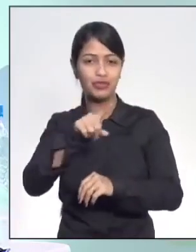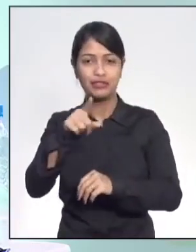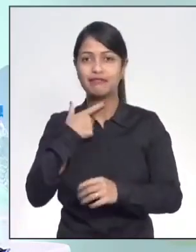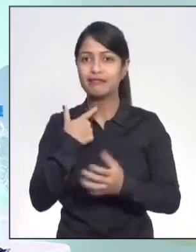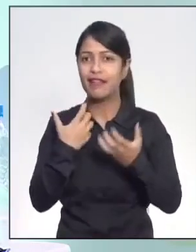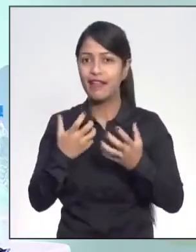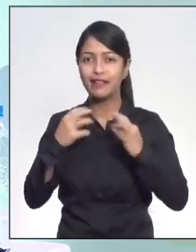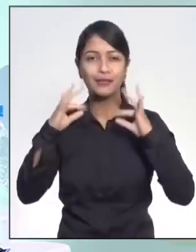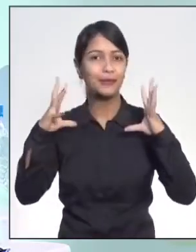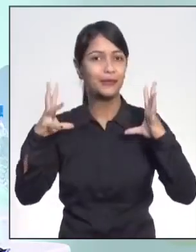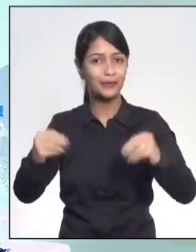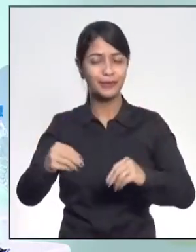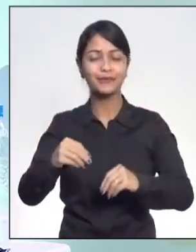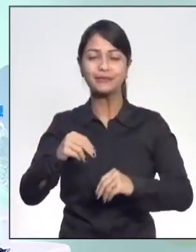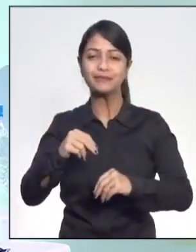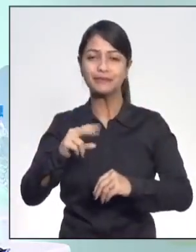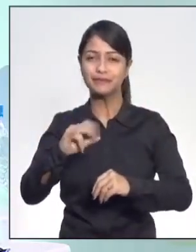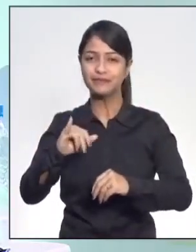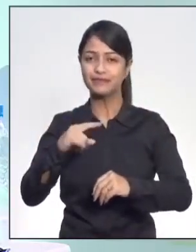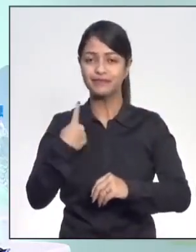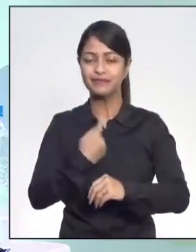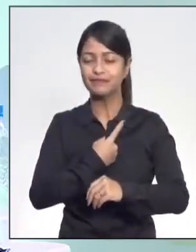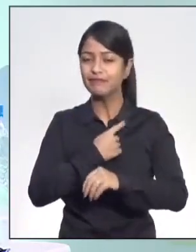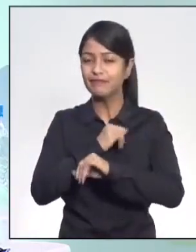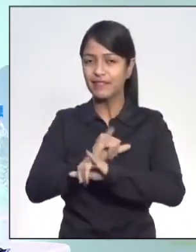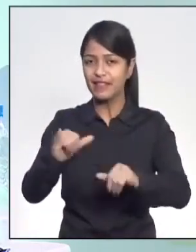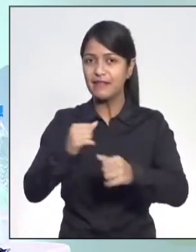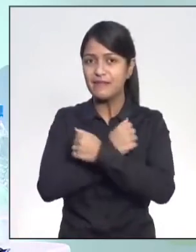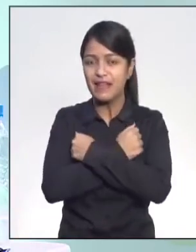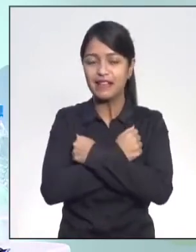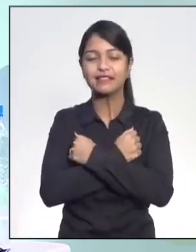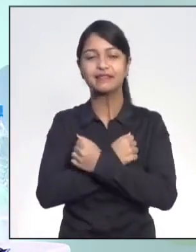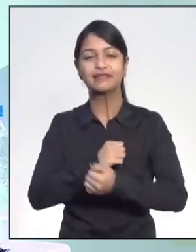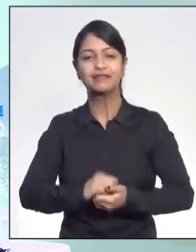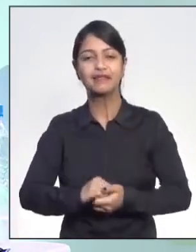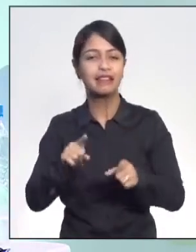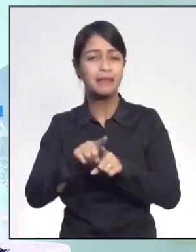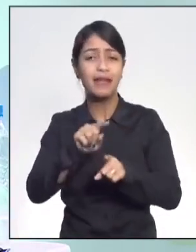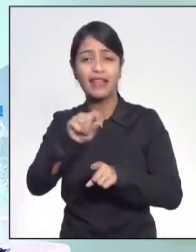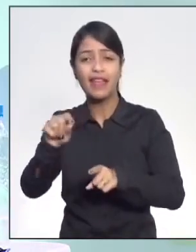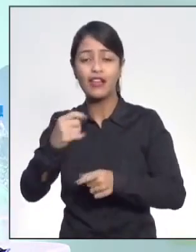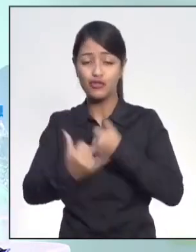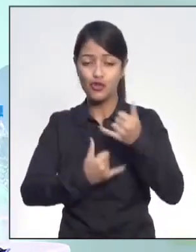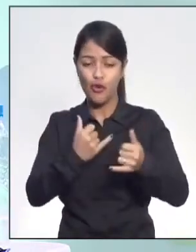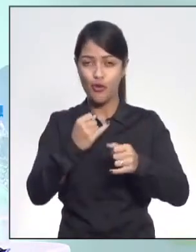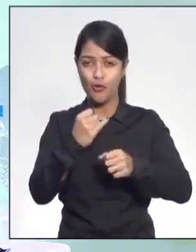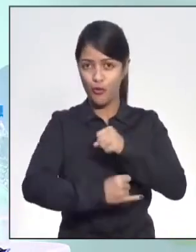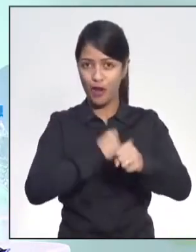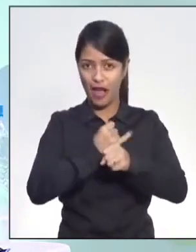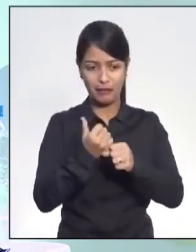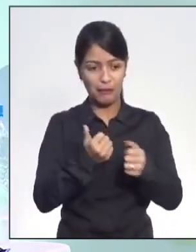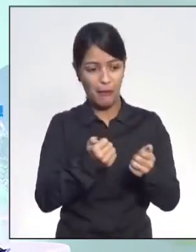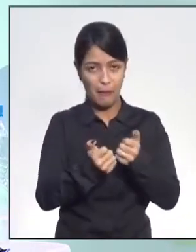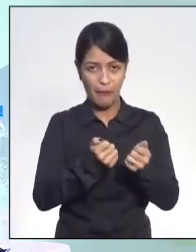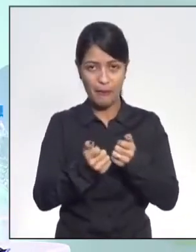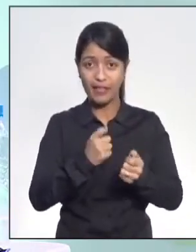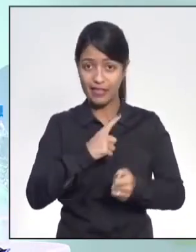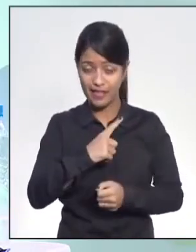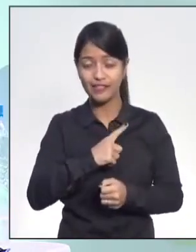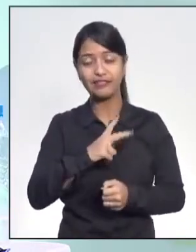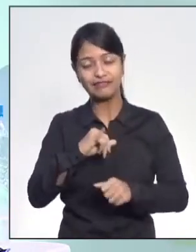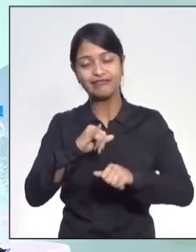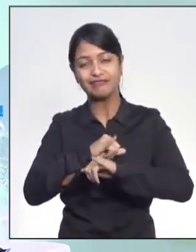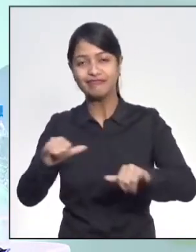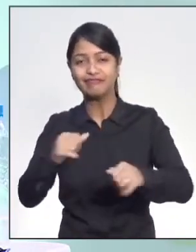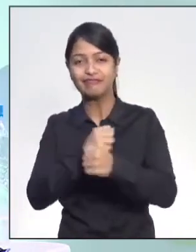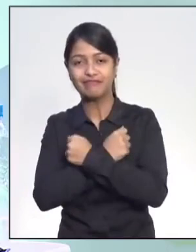para as guildas aí de vocês que jogam os jogos online. E é isso. Eu acredito que sobre a